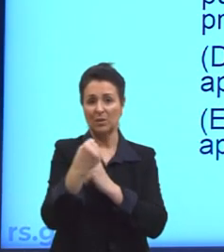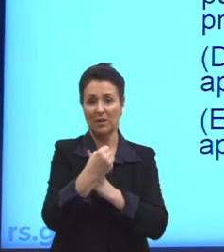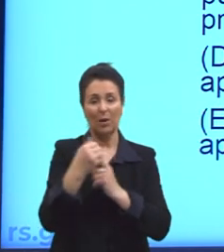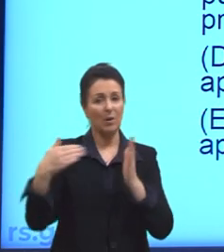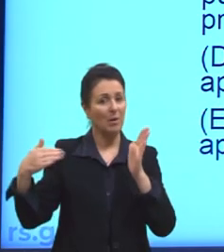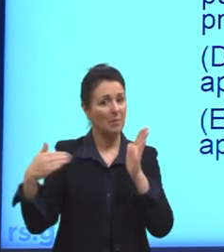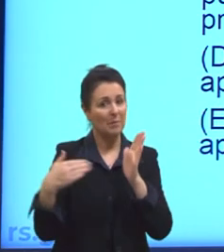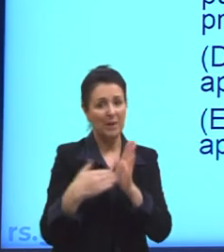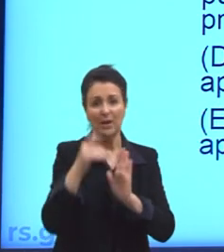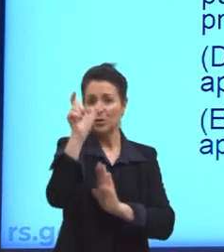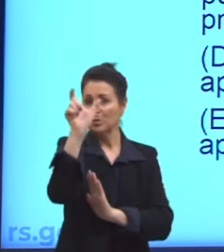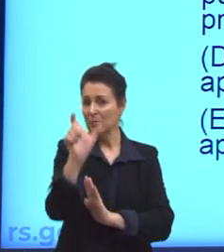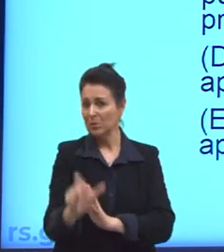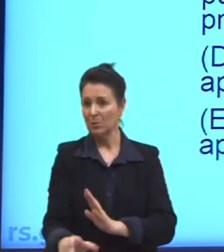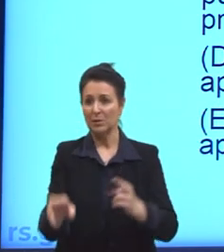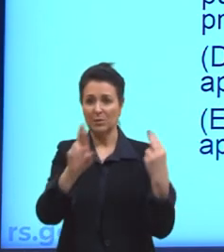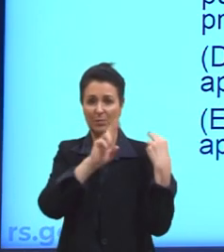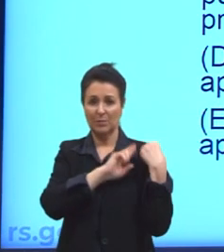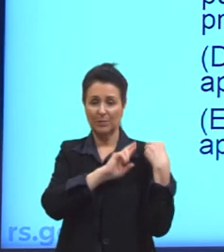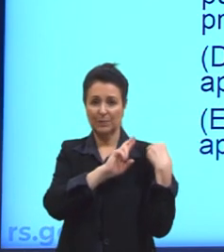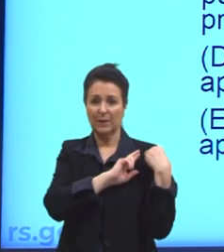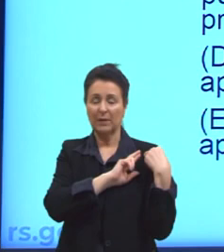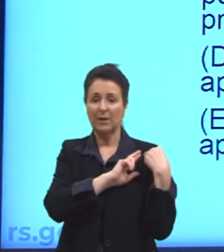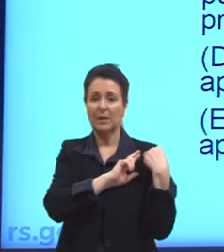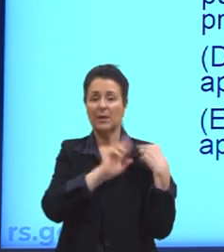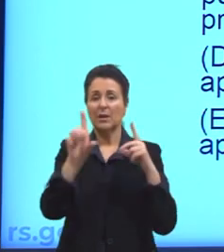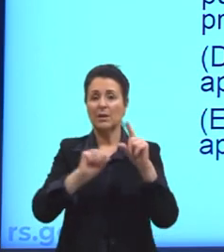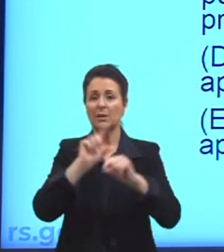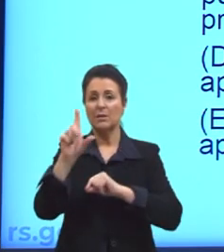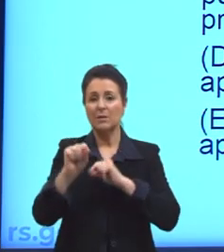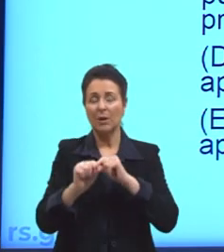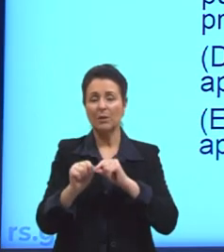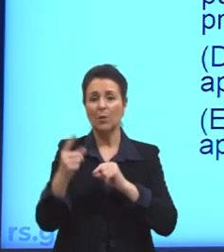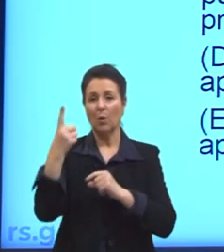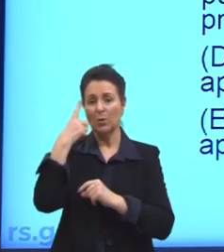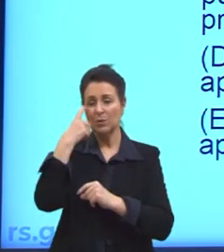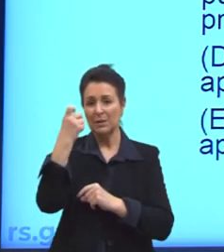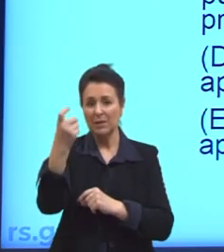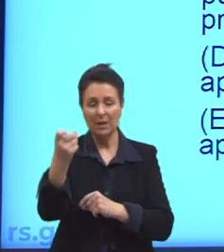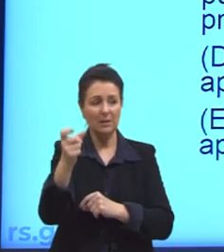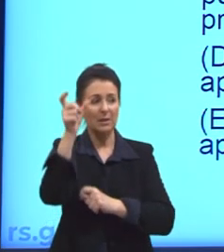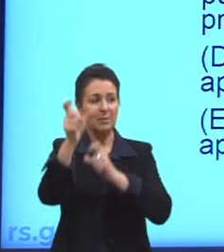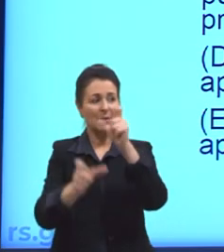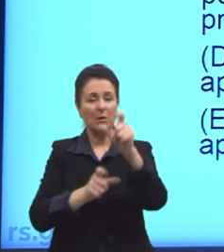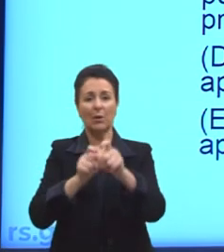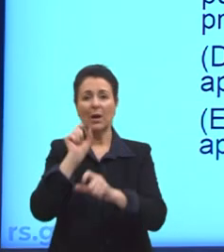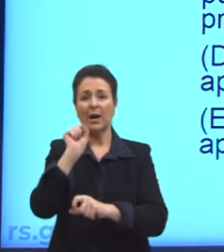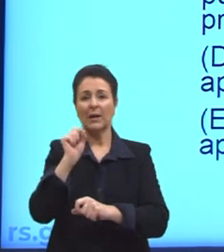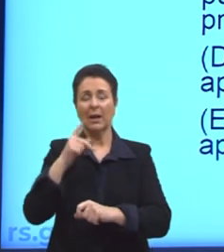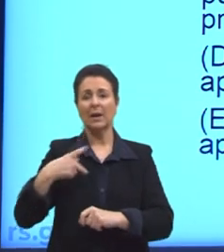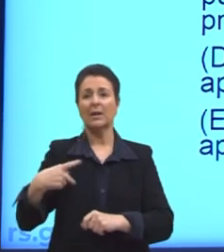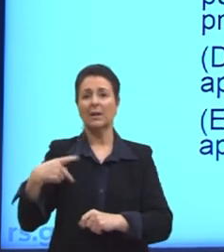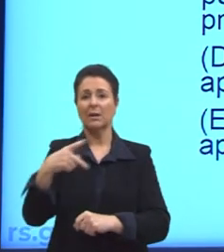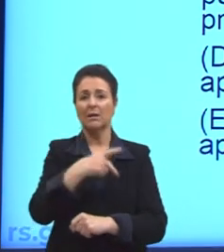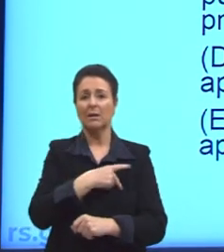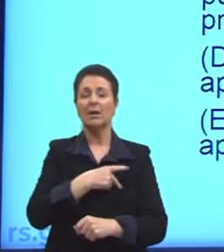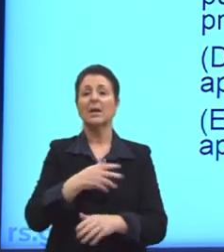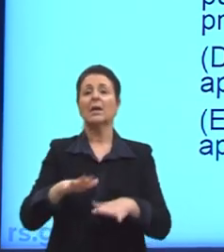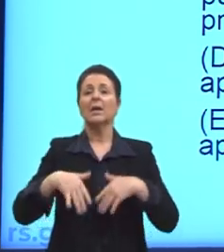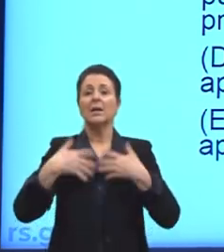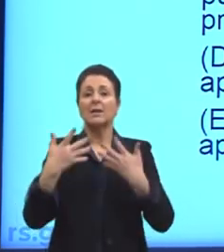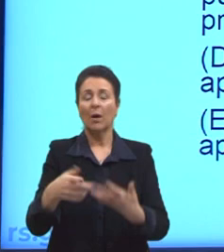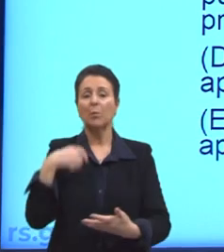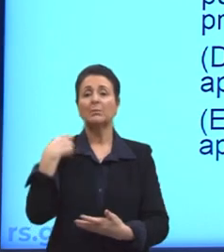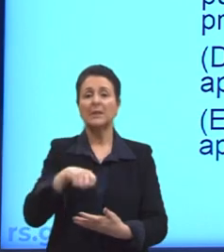impedem que indivíduos e povos responsáveis prefira C e esses pessoais ao bem público sendo